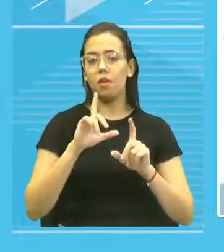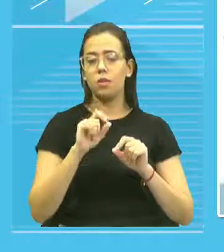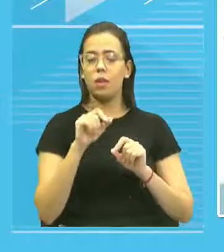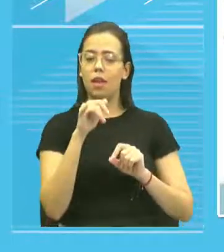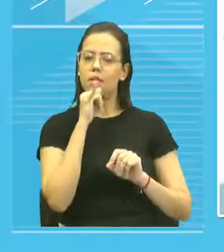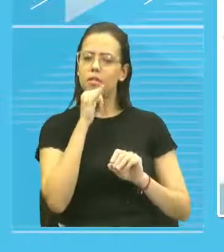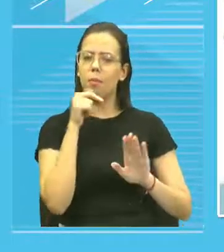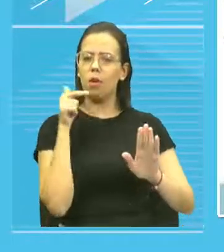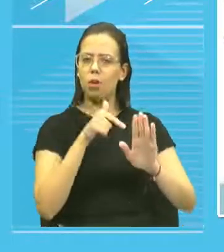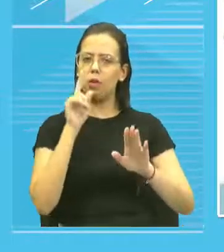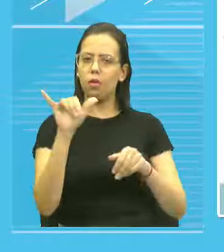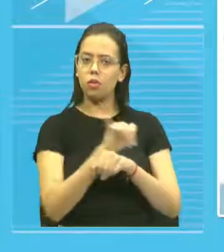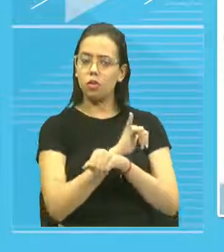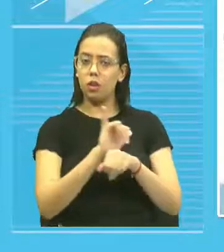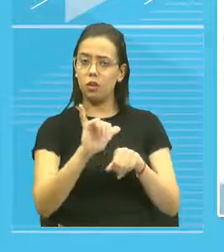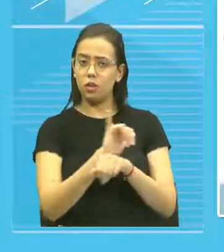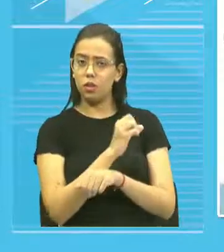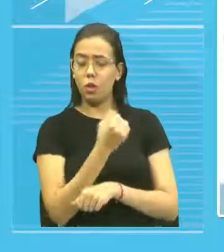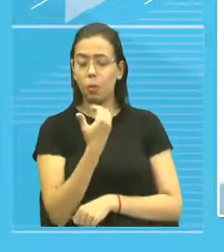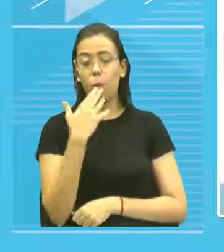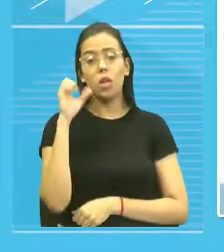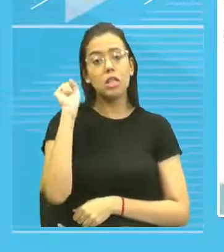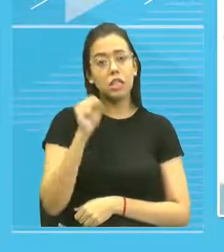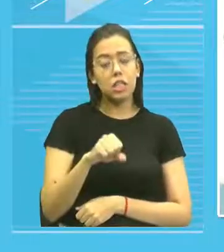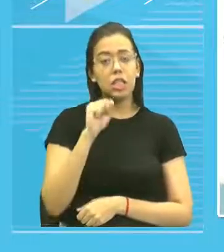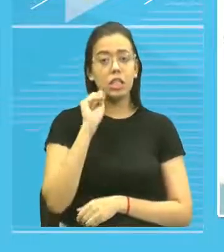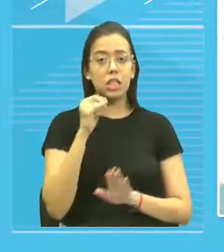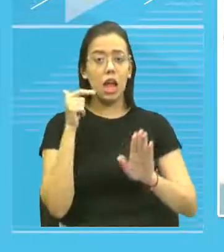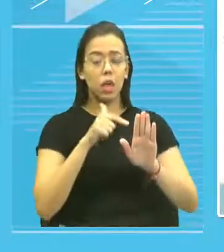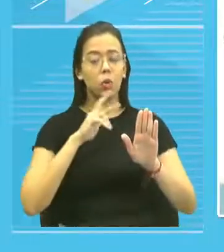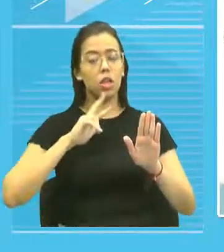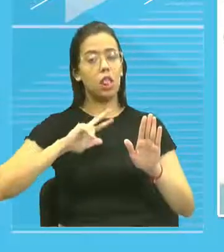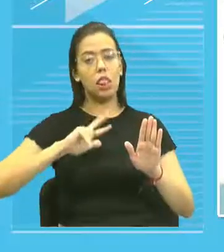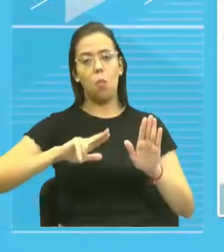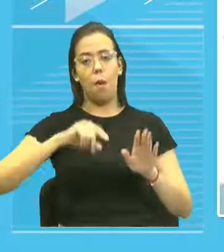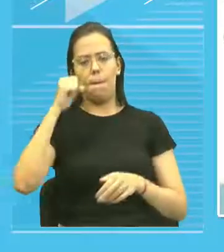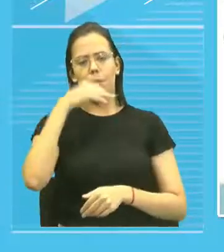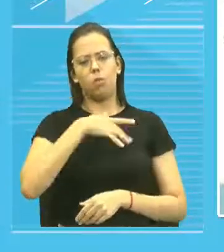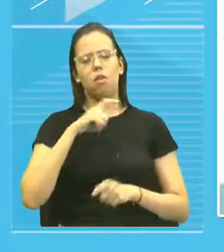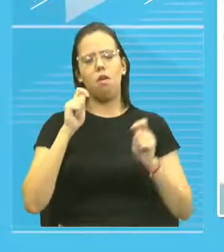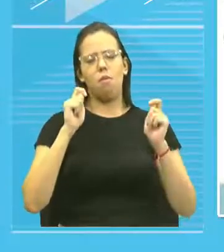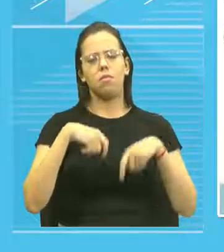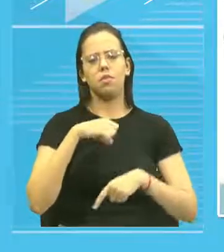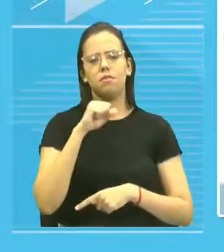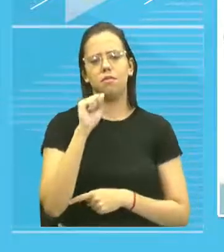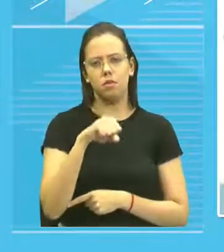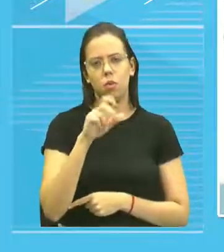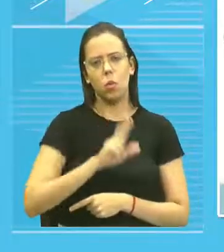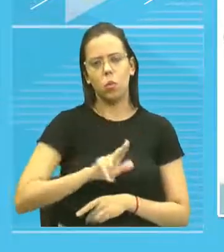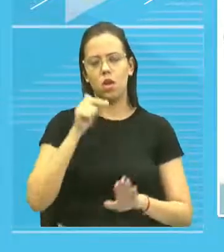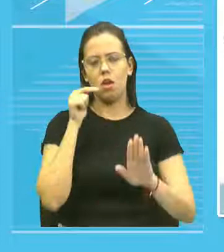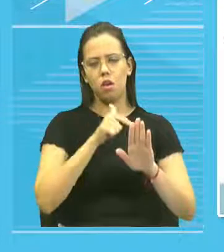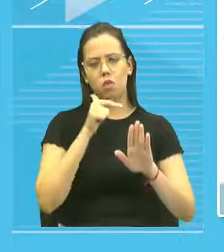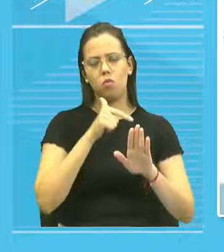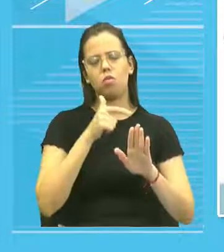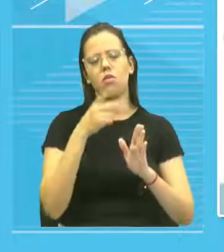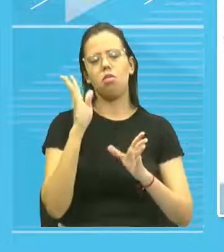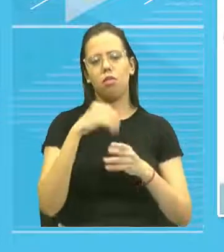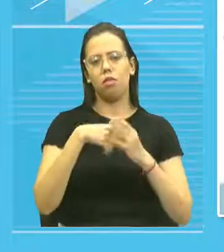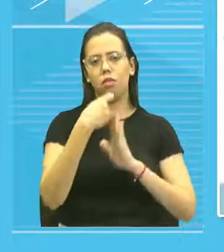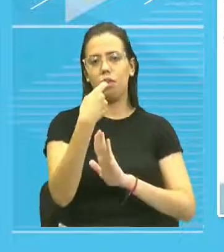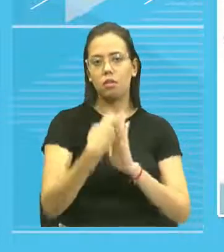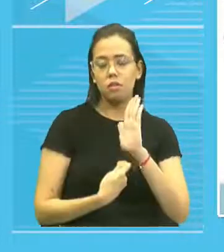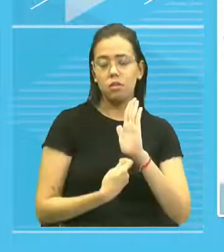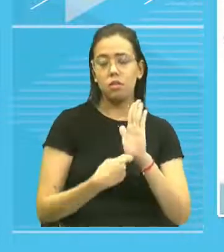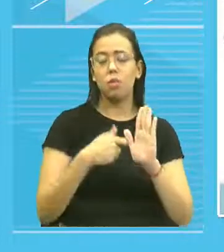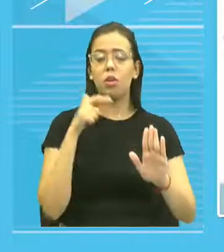ser irônico por exemplo é uma boa estratégica sim se essa ironia não foi agressiva é possível sir usar a ironia em redação